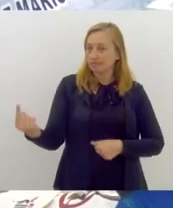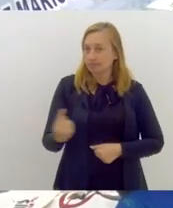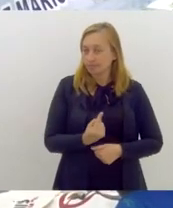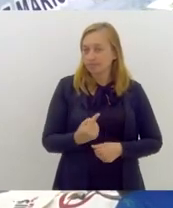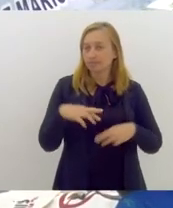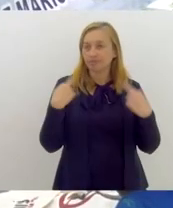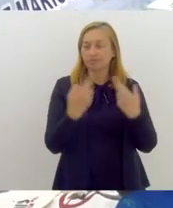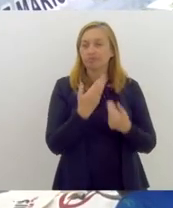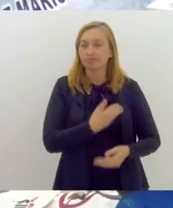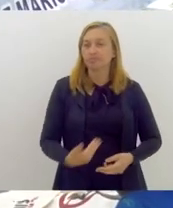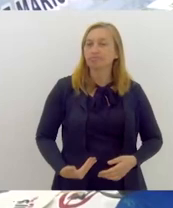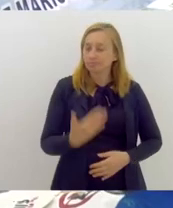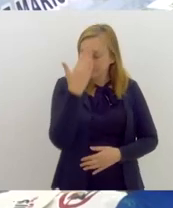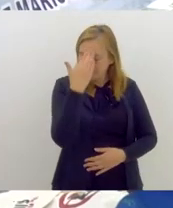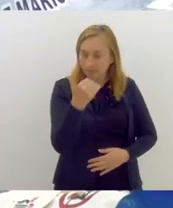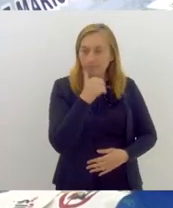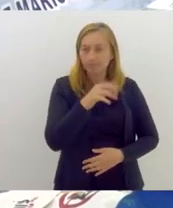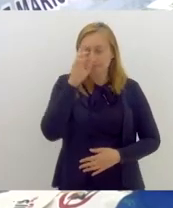pública